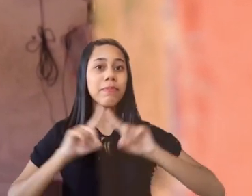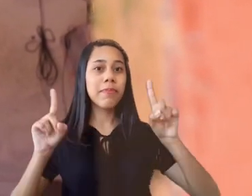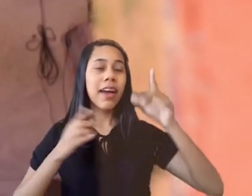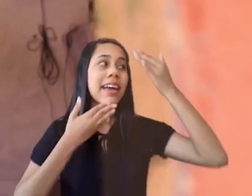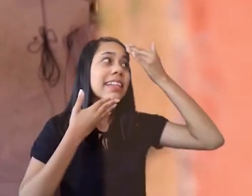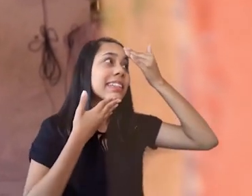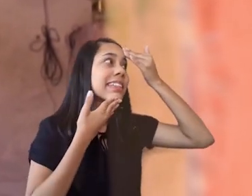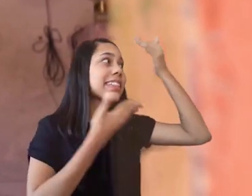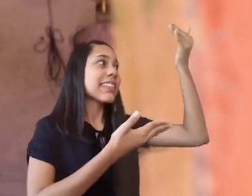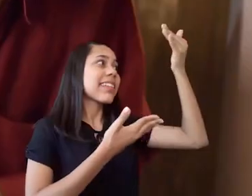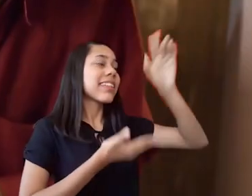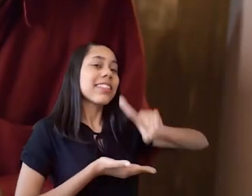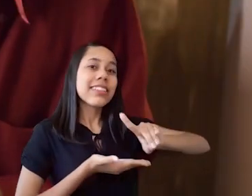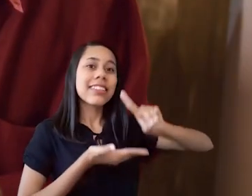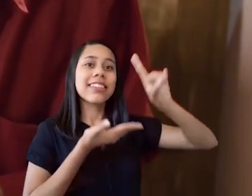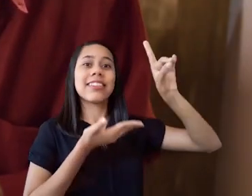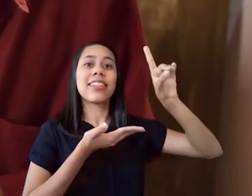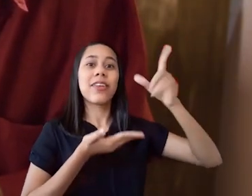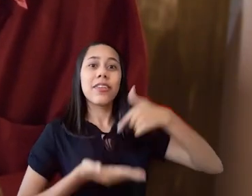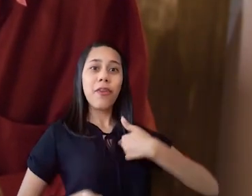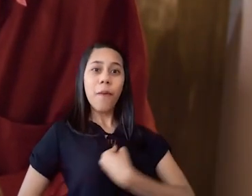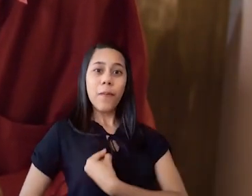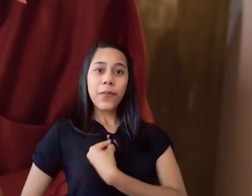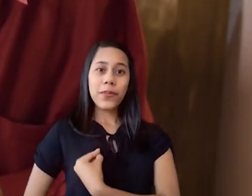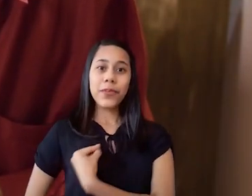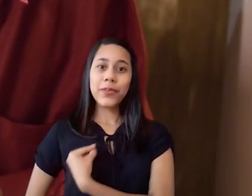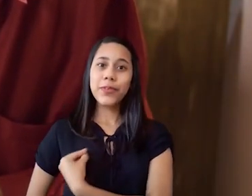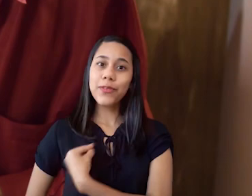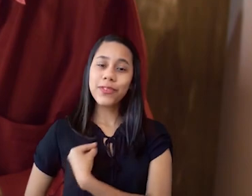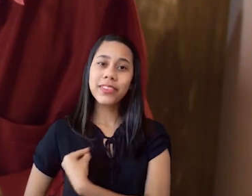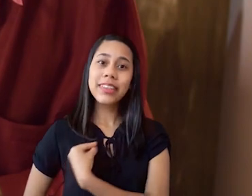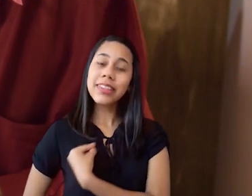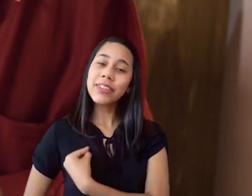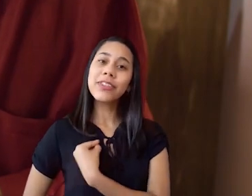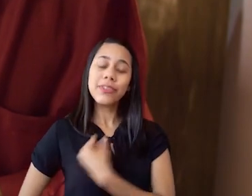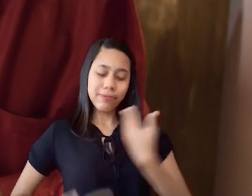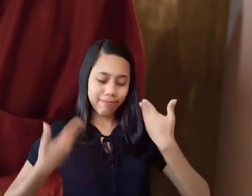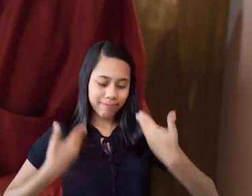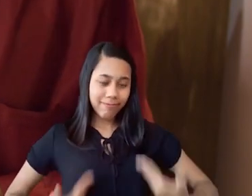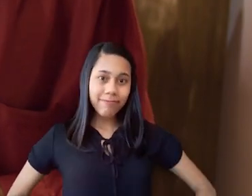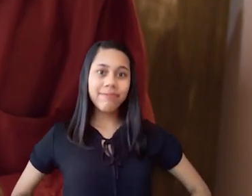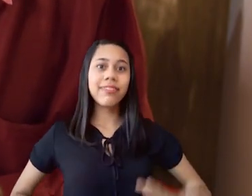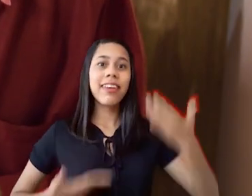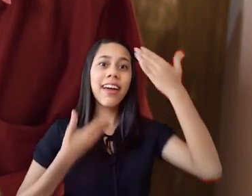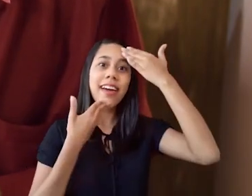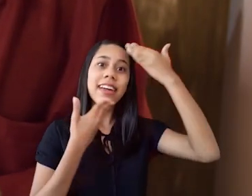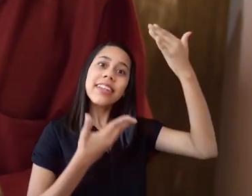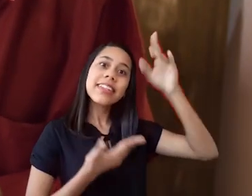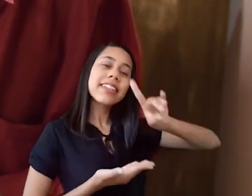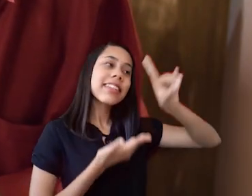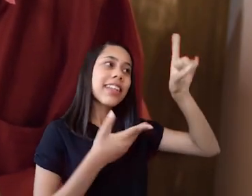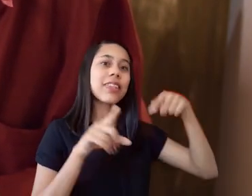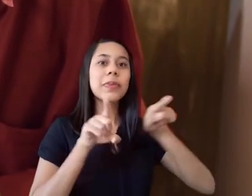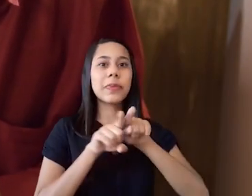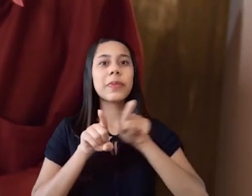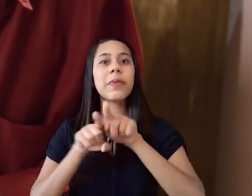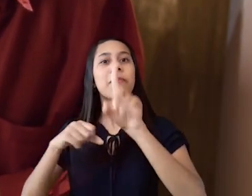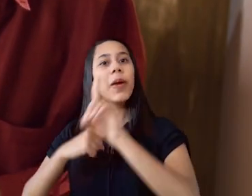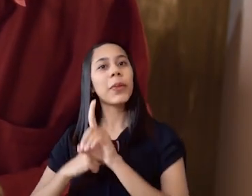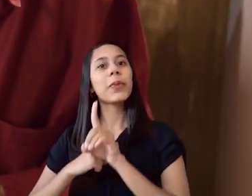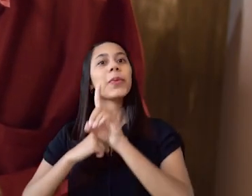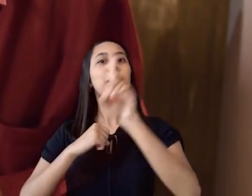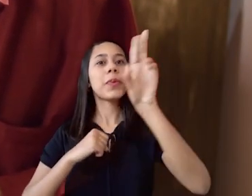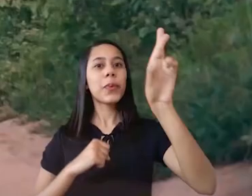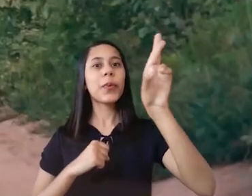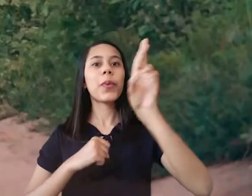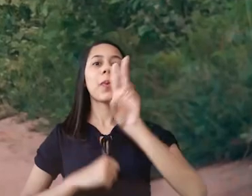Eu agradeço ainda estar em cima da terra, desse jeitinho que estou aqui, meu amigo. Agradecendo a Deus primeiramente e a meu filho, o Wilson. Doutor